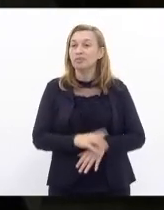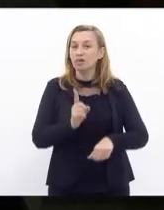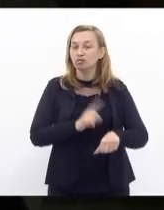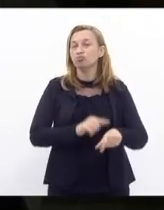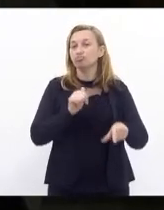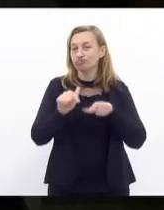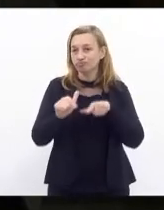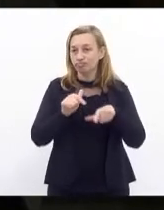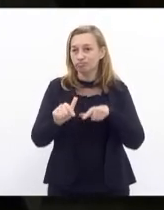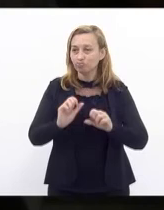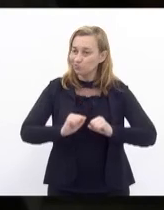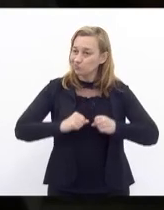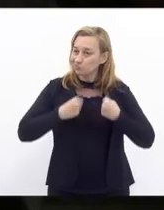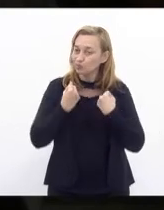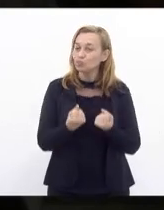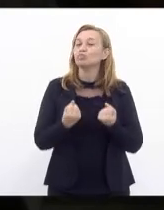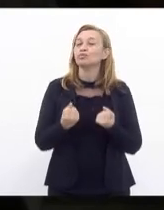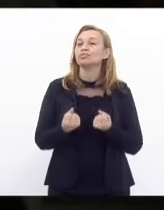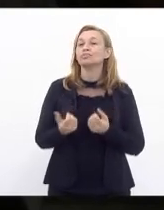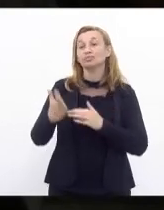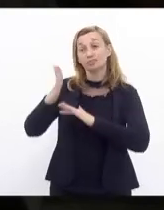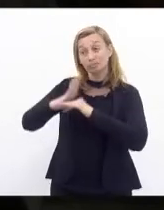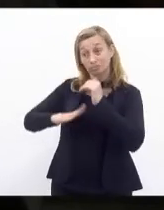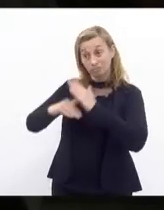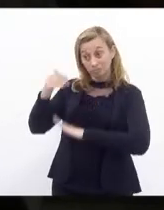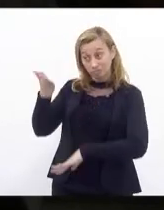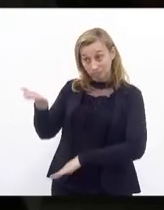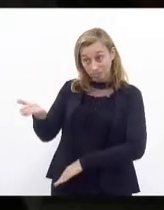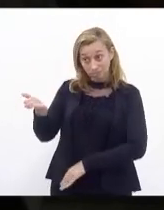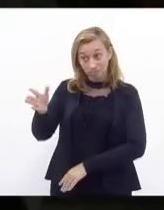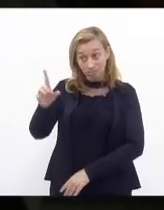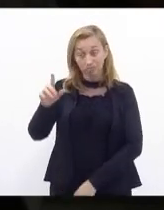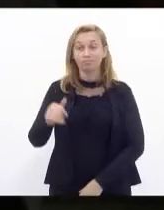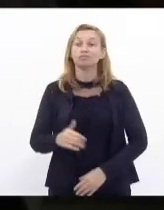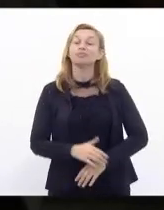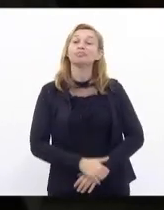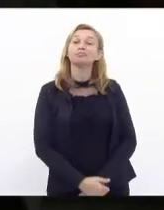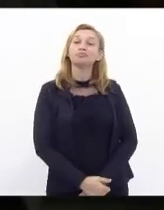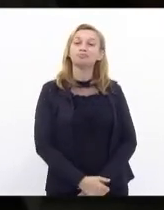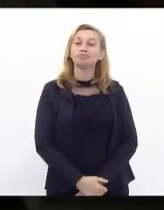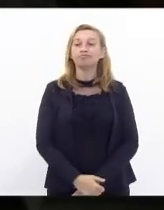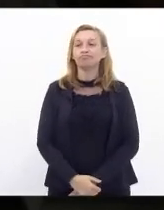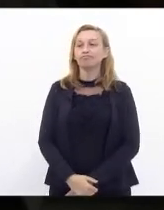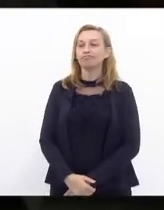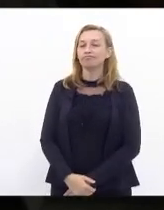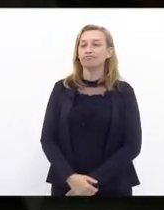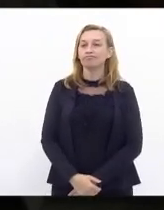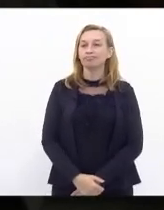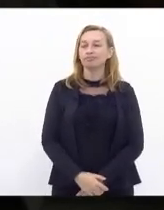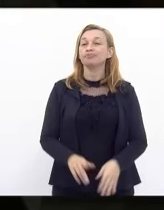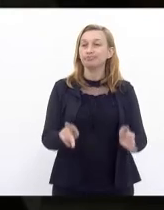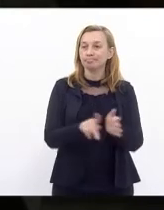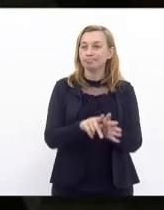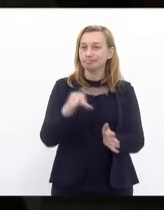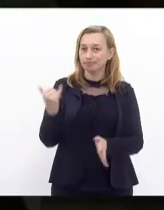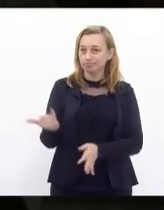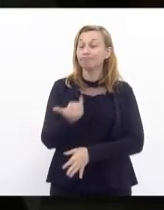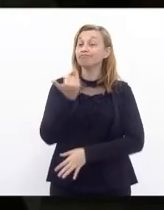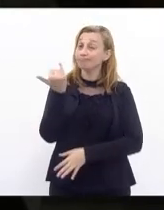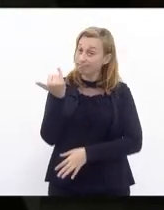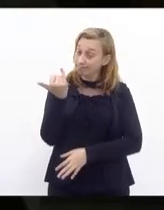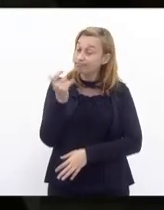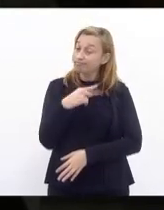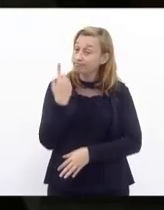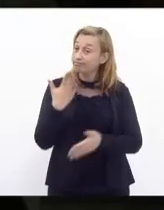de trabalho dedicado por esses profissionais e, sobretudo, por essas profissionais. Portanto, um projeto muito importante que